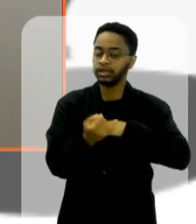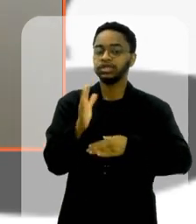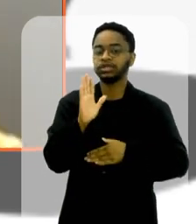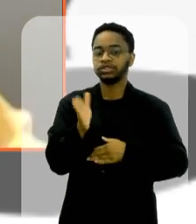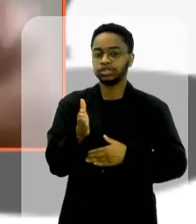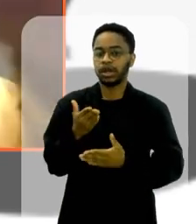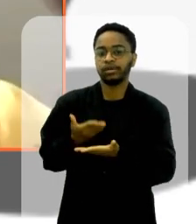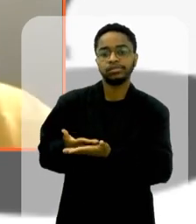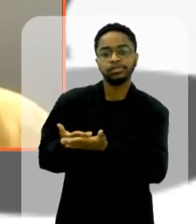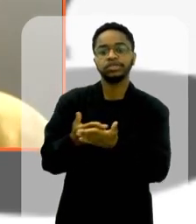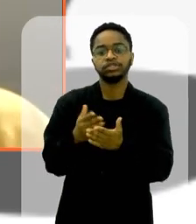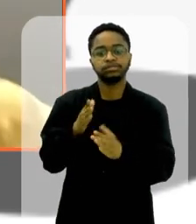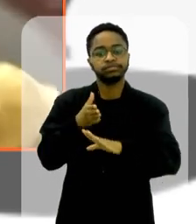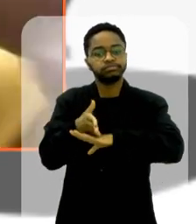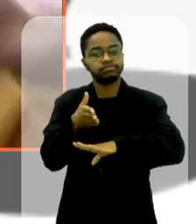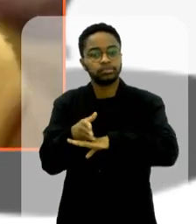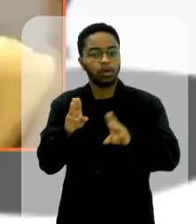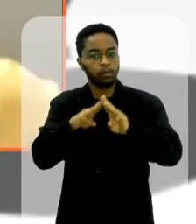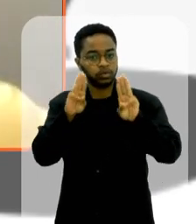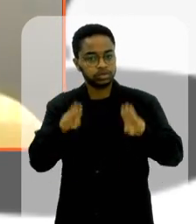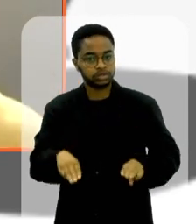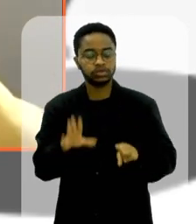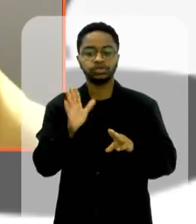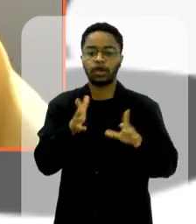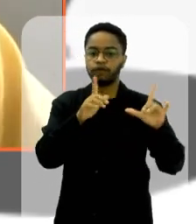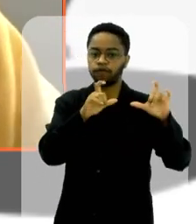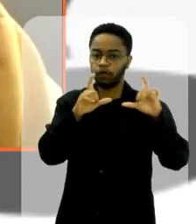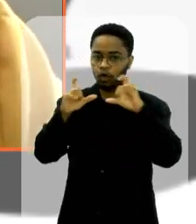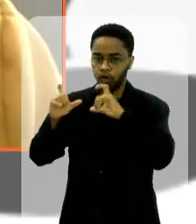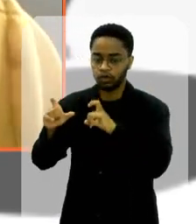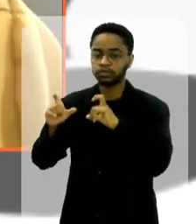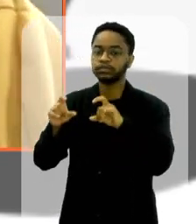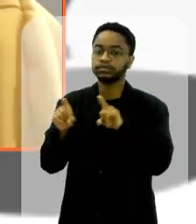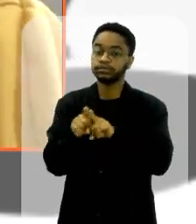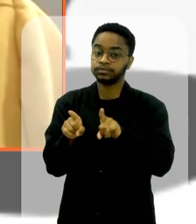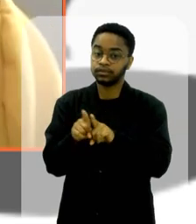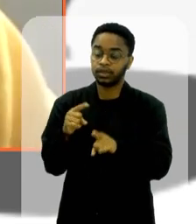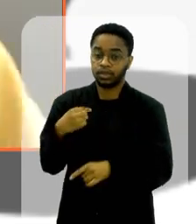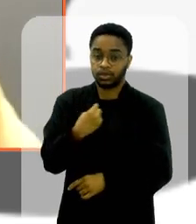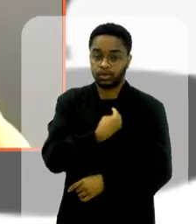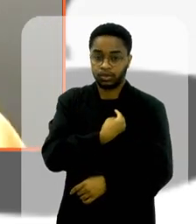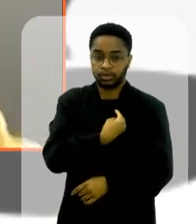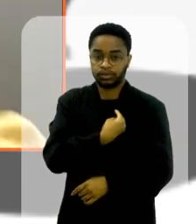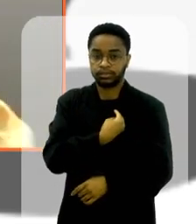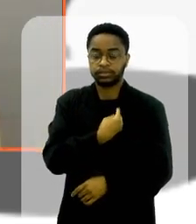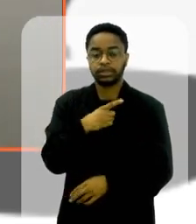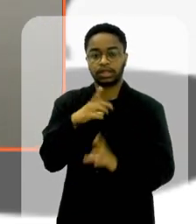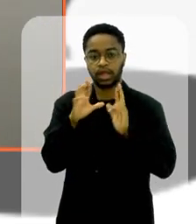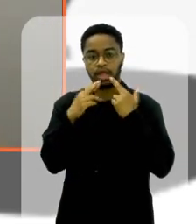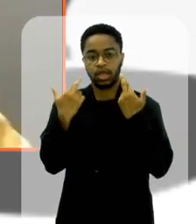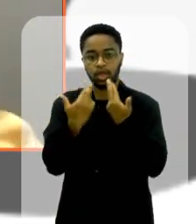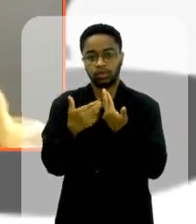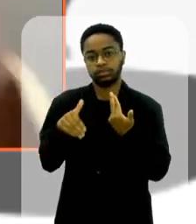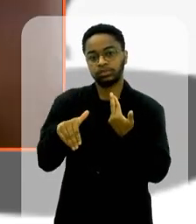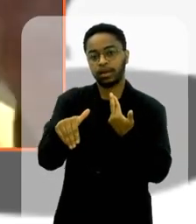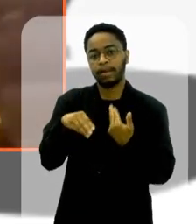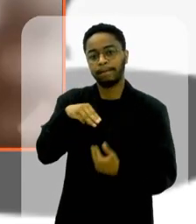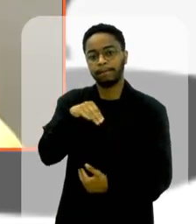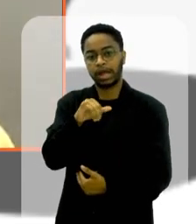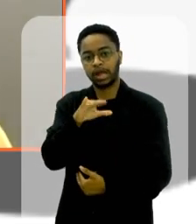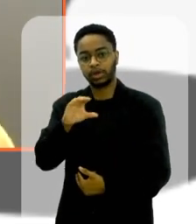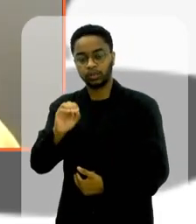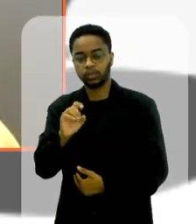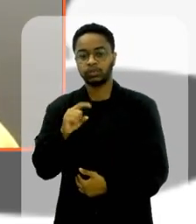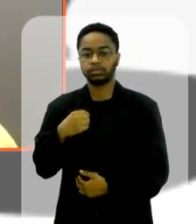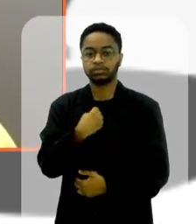Paquetá, já estiveram no museu lá. Tiraram fotografias de tudo, e a gente vai ter uma outra reunião agora em maio,